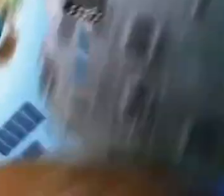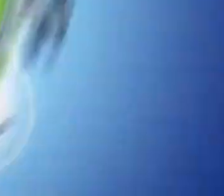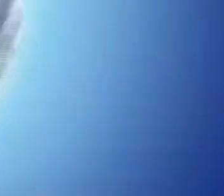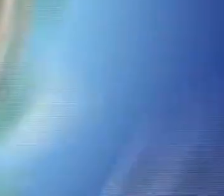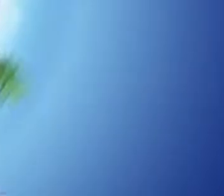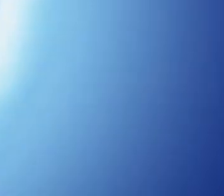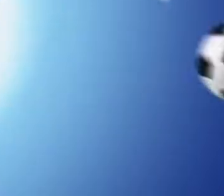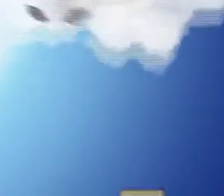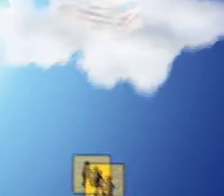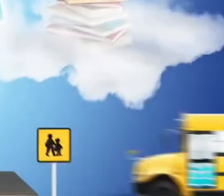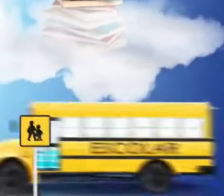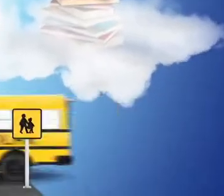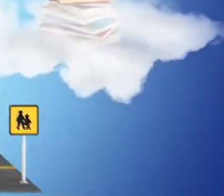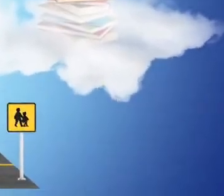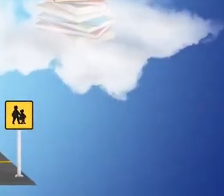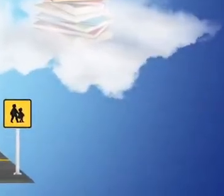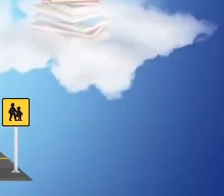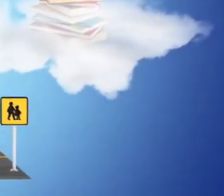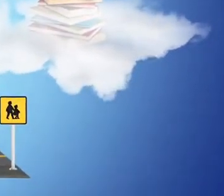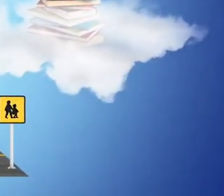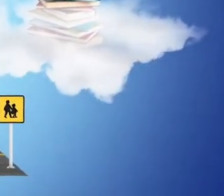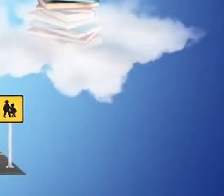E aí